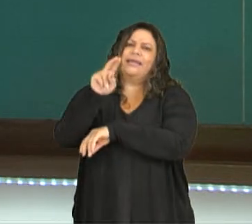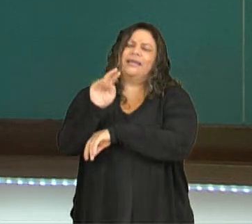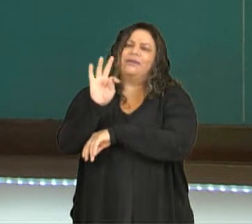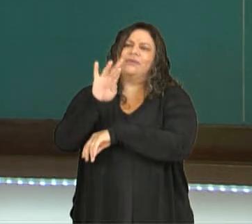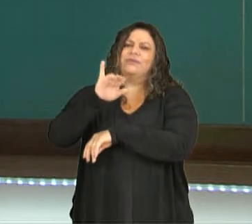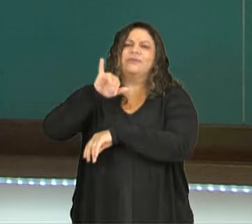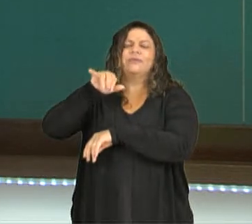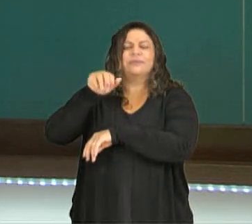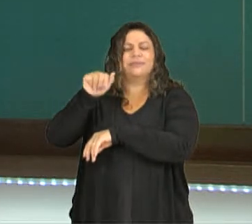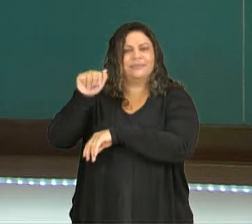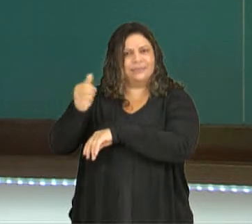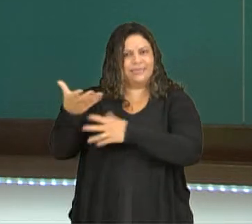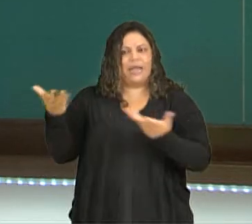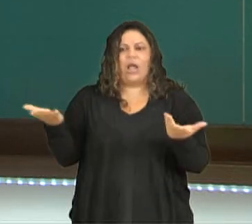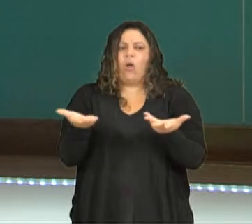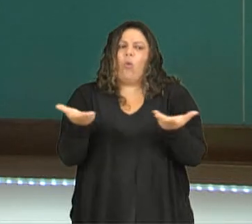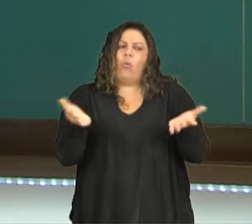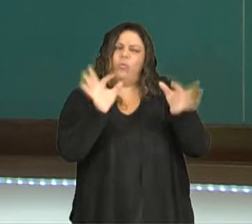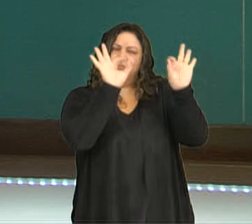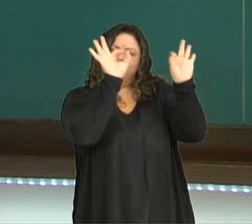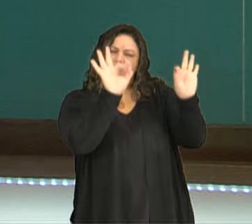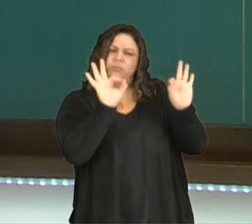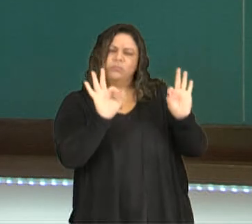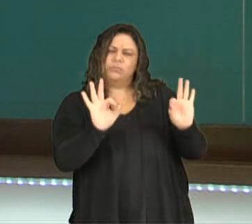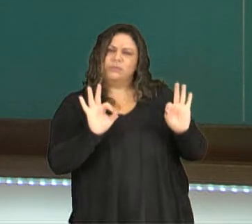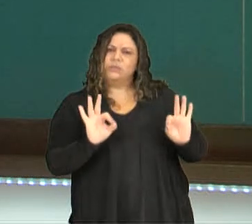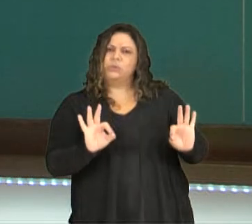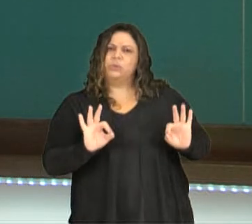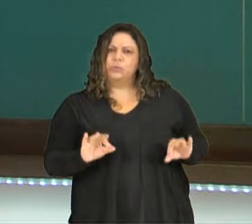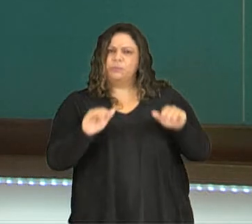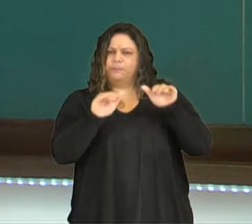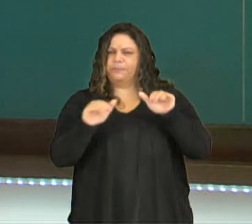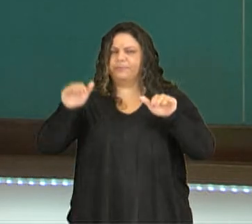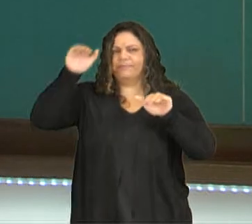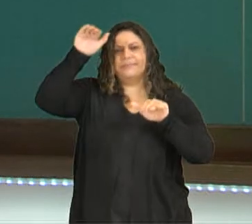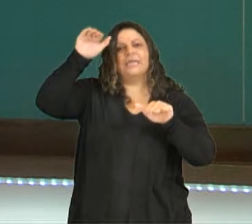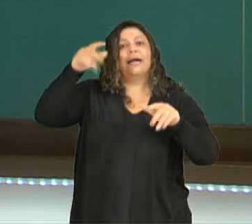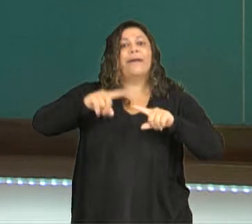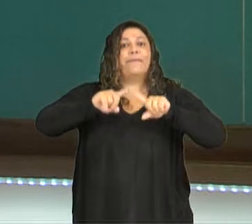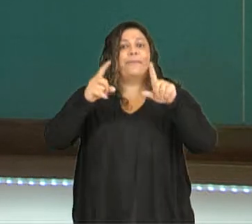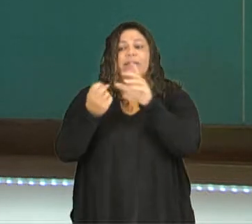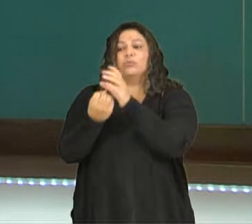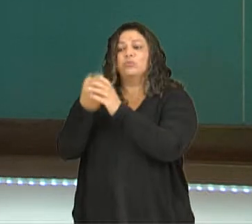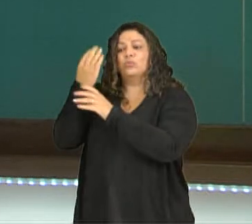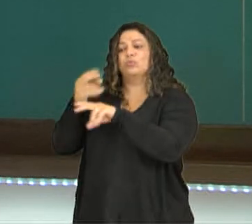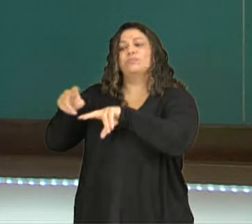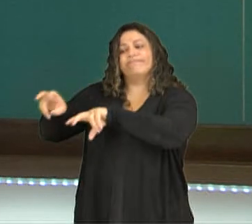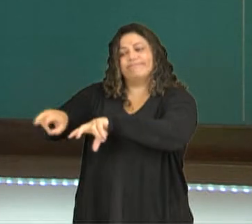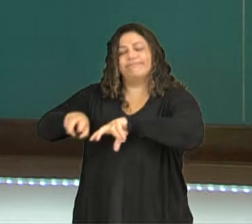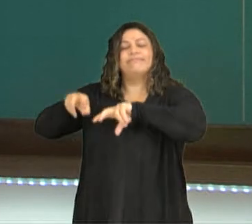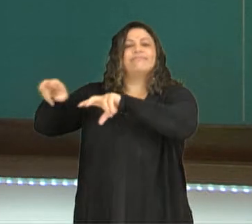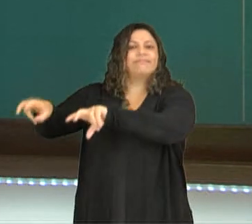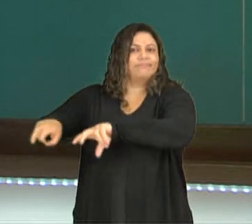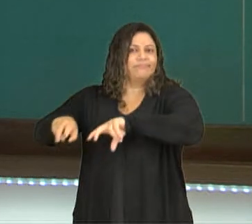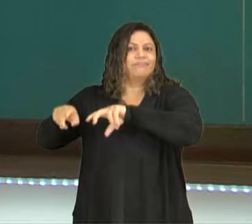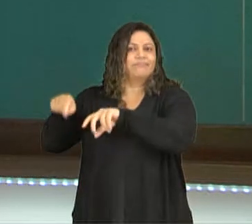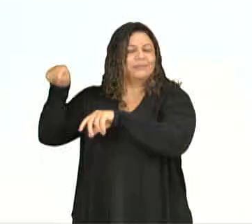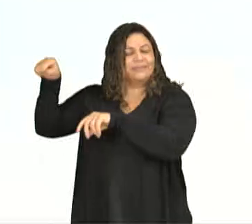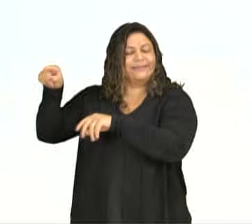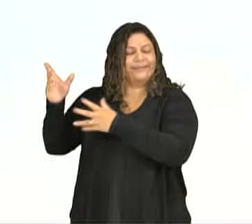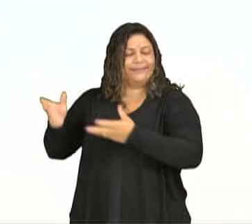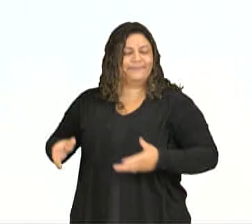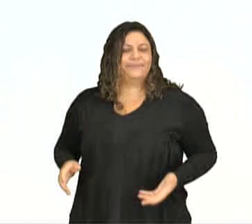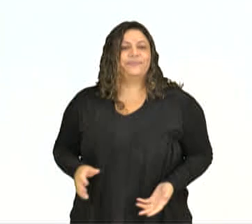dança muito chique, muito nobre, mas a origem dela foi lá dos camponeses austríacos.